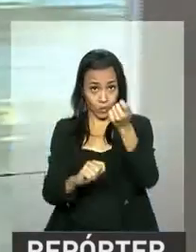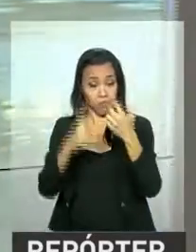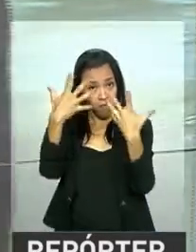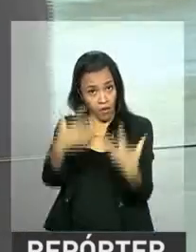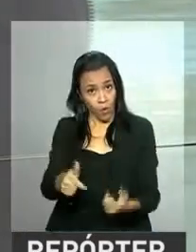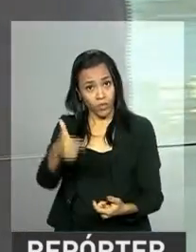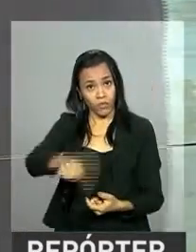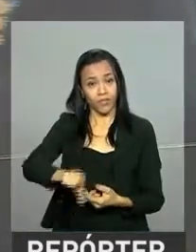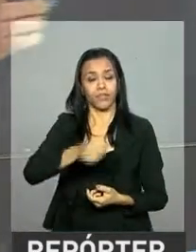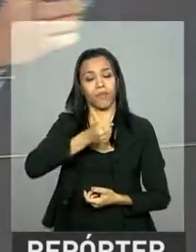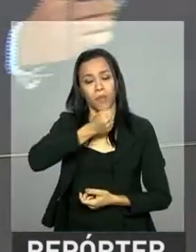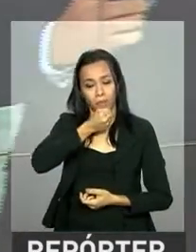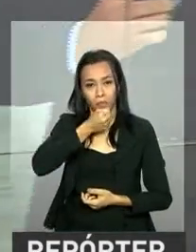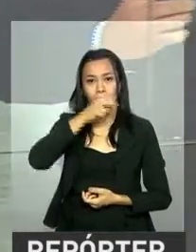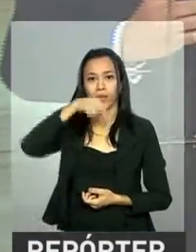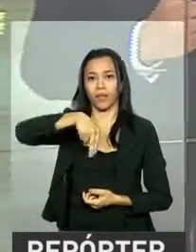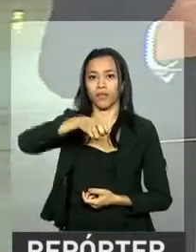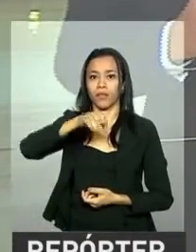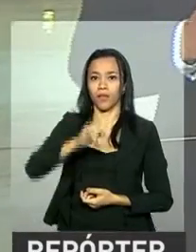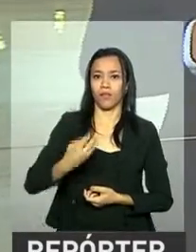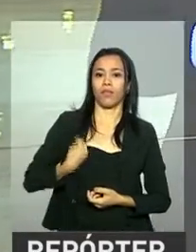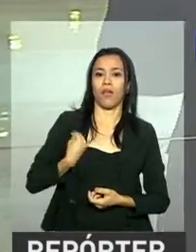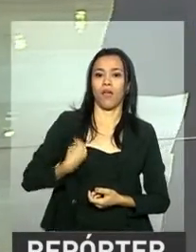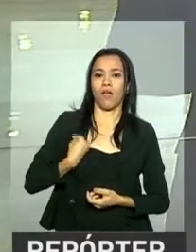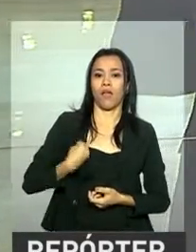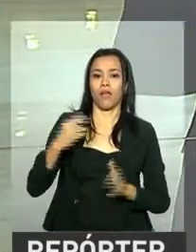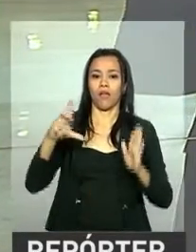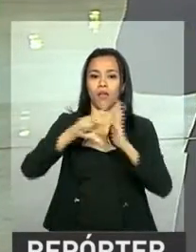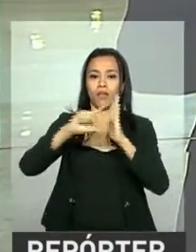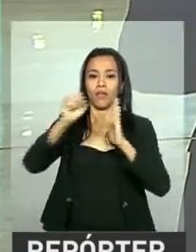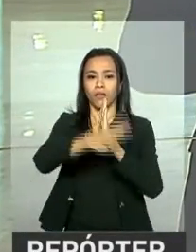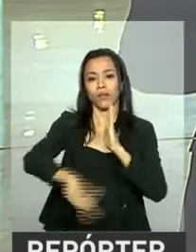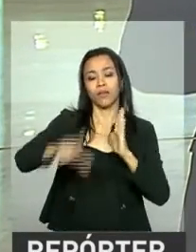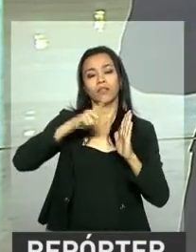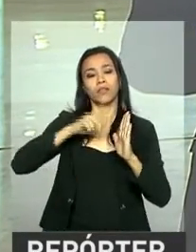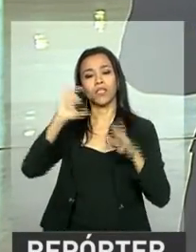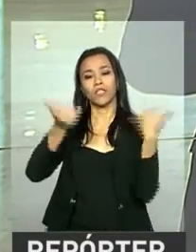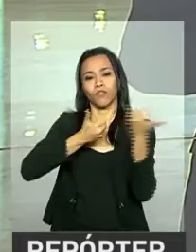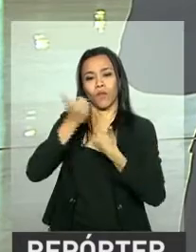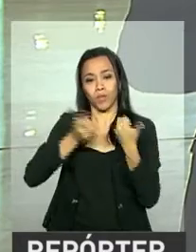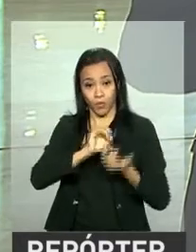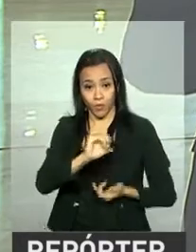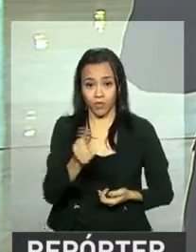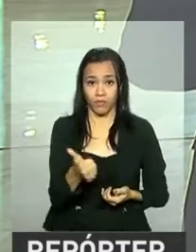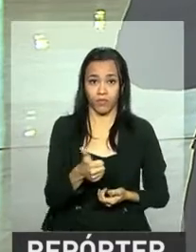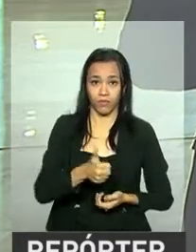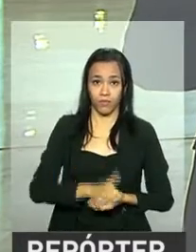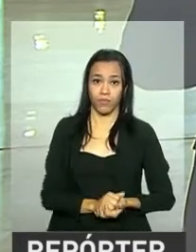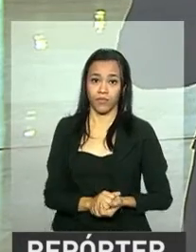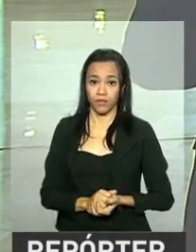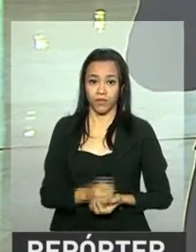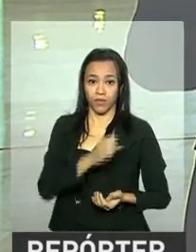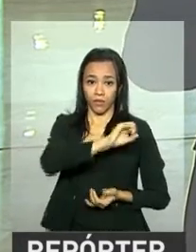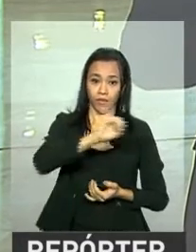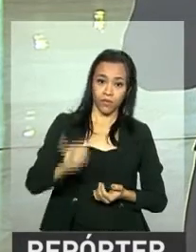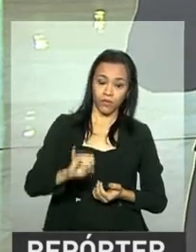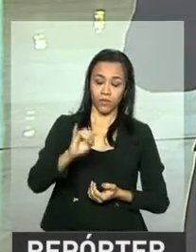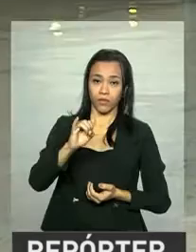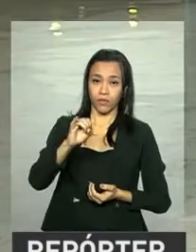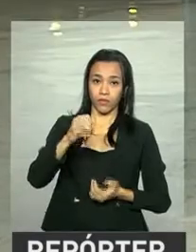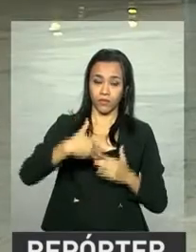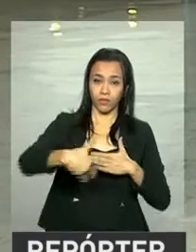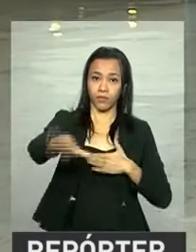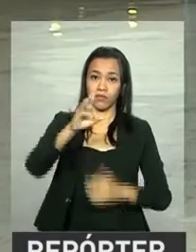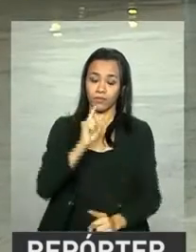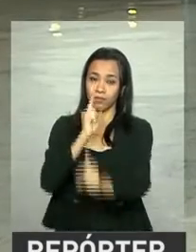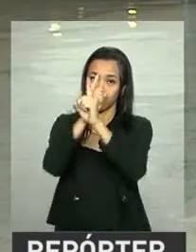repórter ney pereira que está lá no palácio planalto e tem as informações olá ney o leandro durante o encontro o